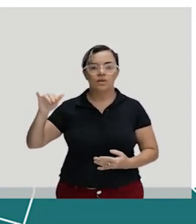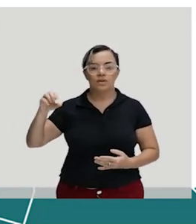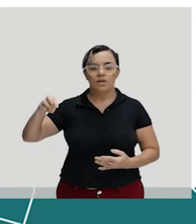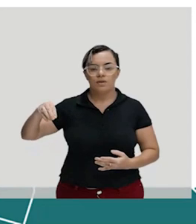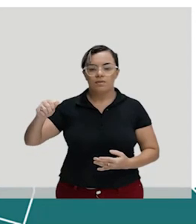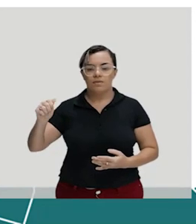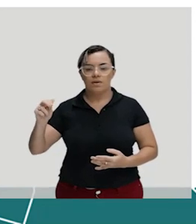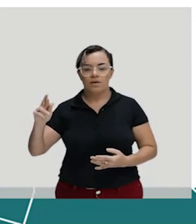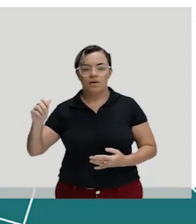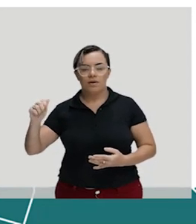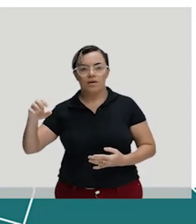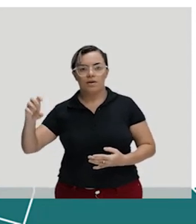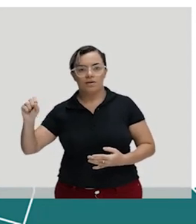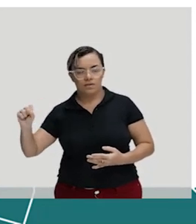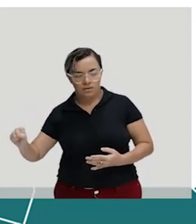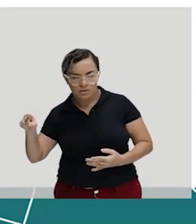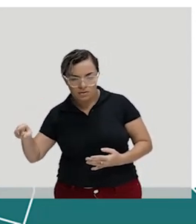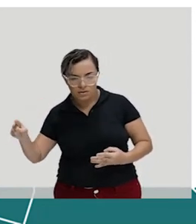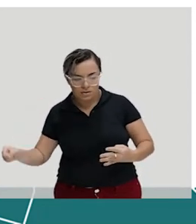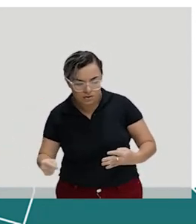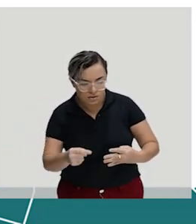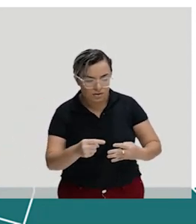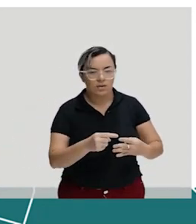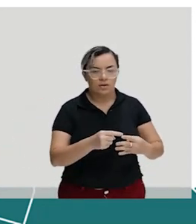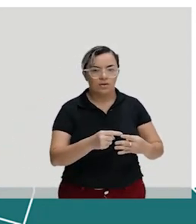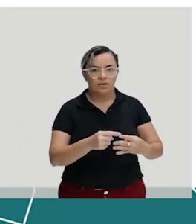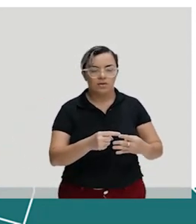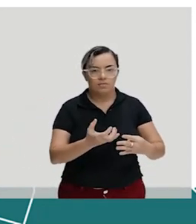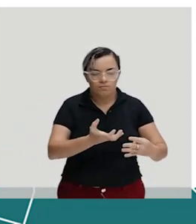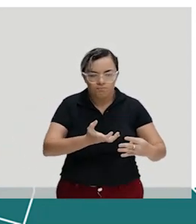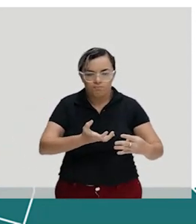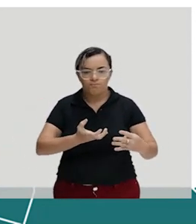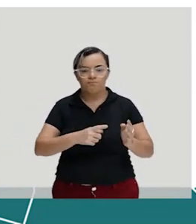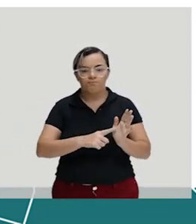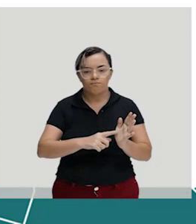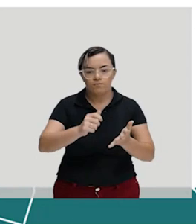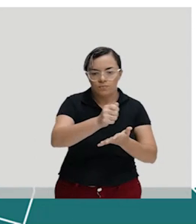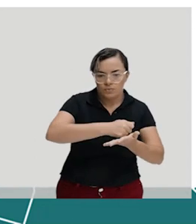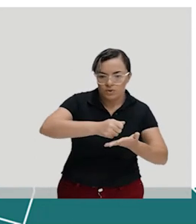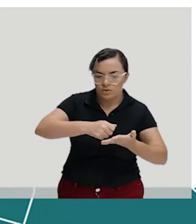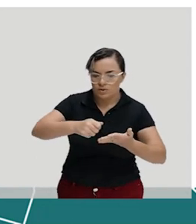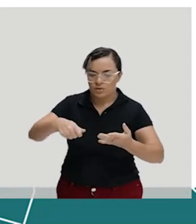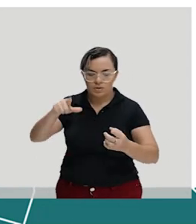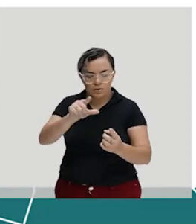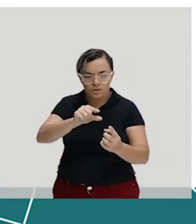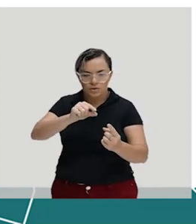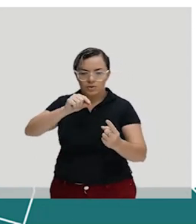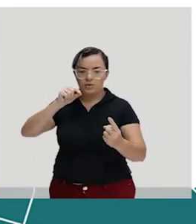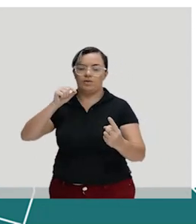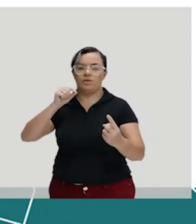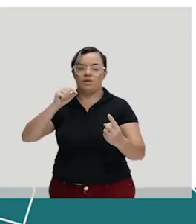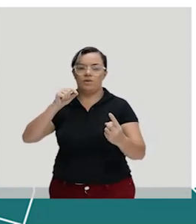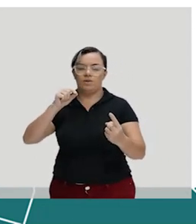bandeira Desse nosso simbolismo ficou muito ficou com muito prestígio e com brilo de